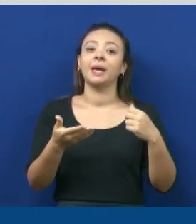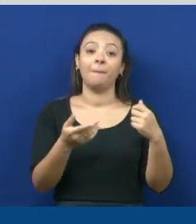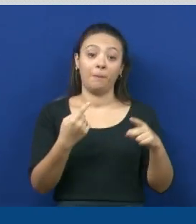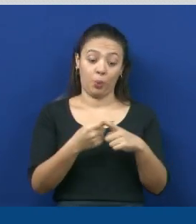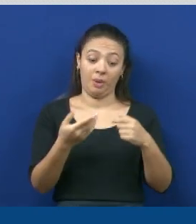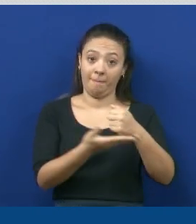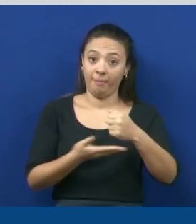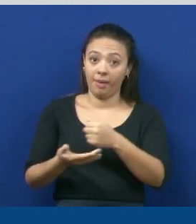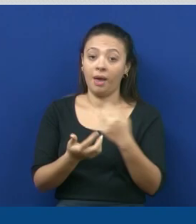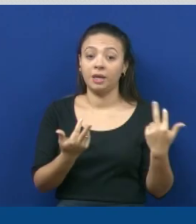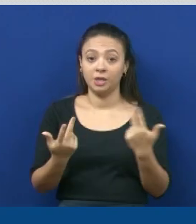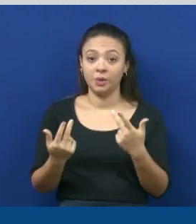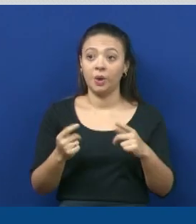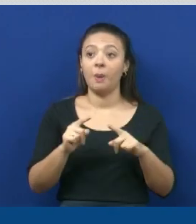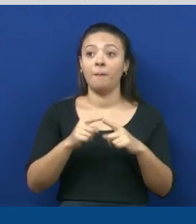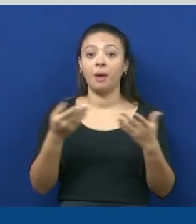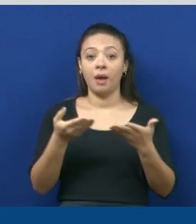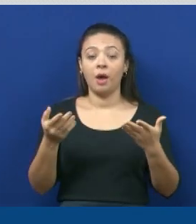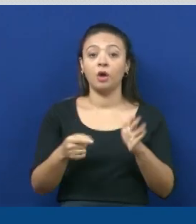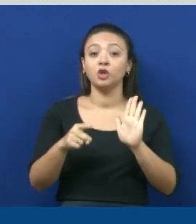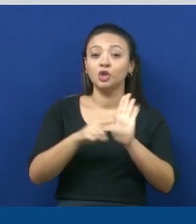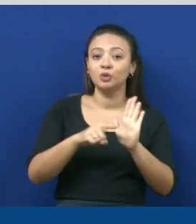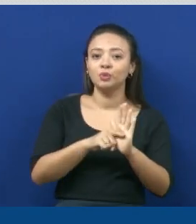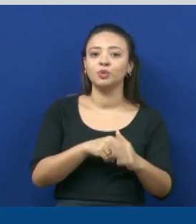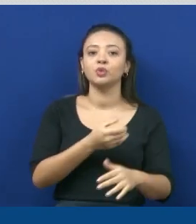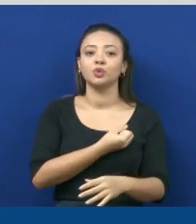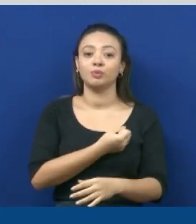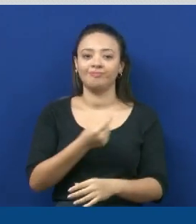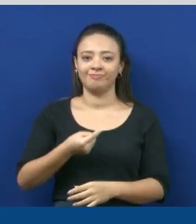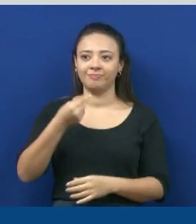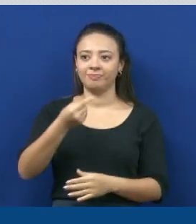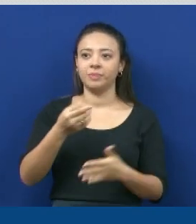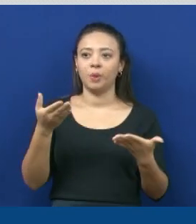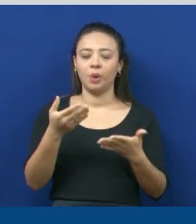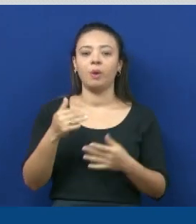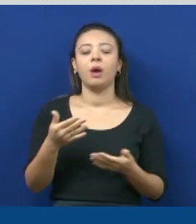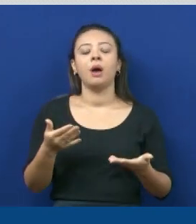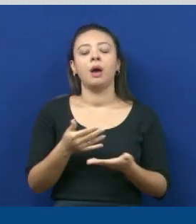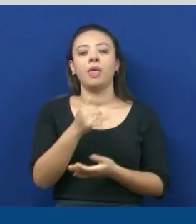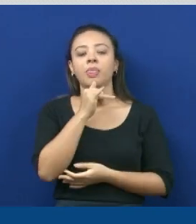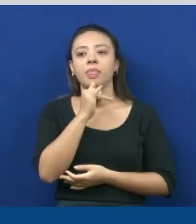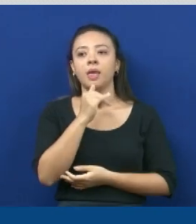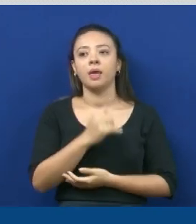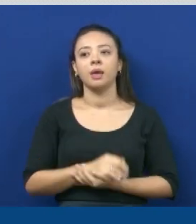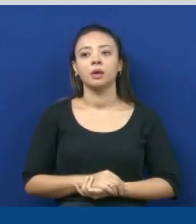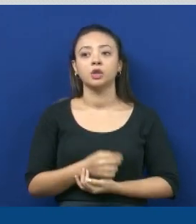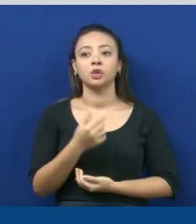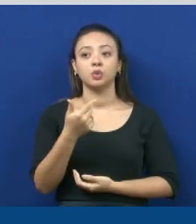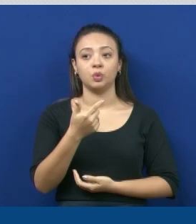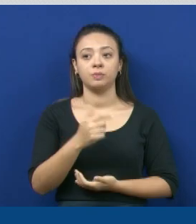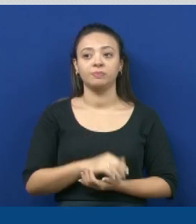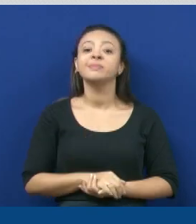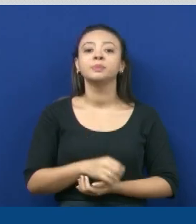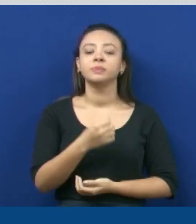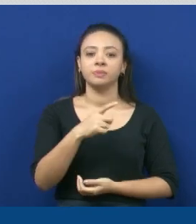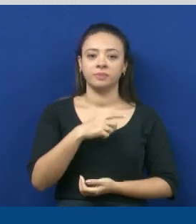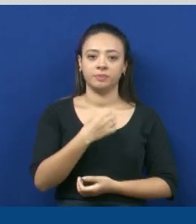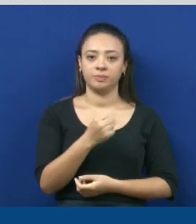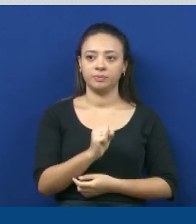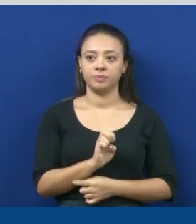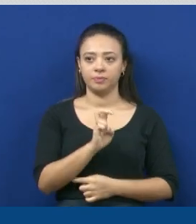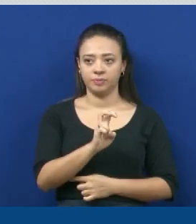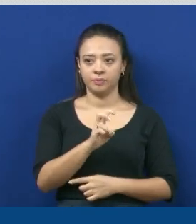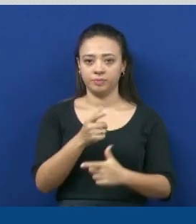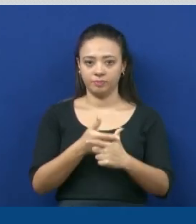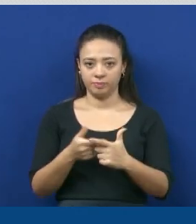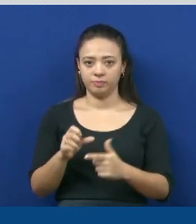expoentes, certo? Mais um exemplo, para fixar melhor. Nós temos duas divisões. Eu tenho 8 à quinta dividido por 8 ao quadrado,